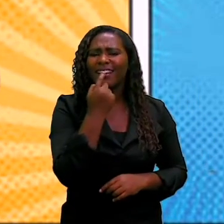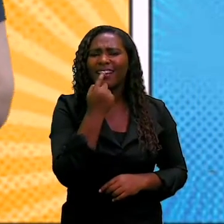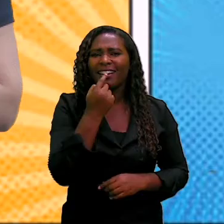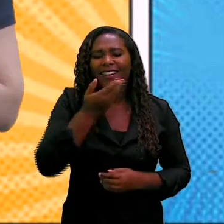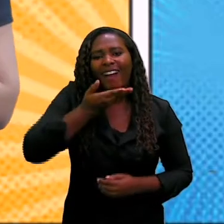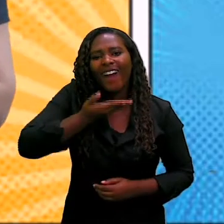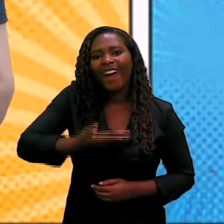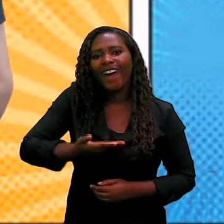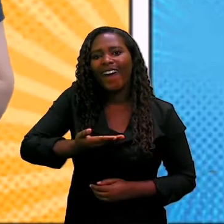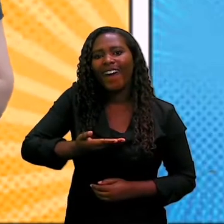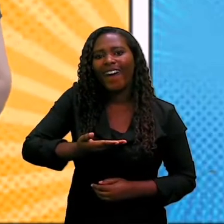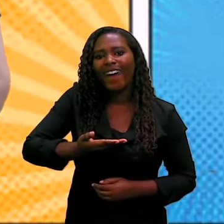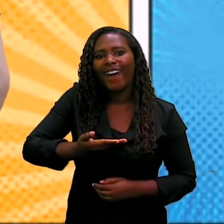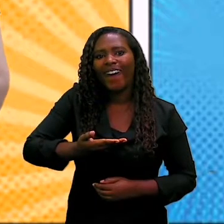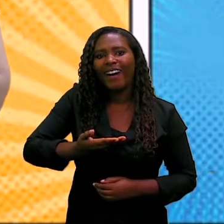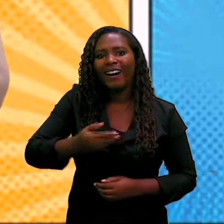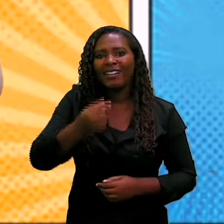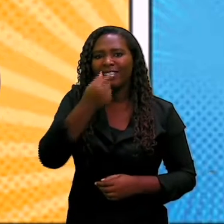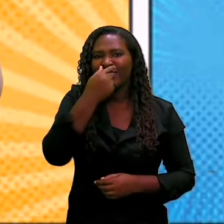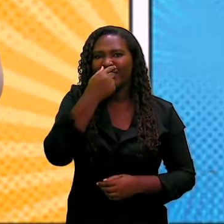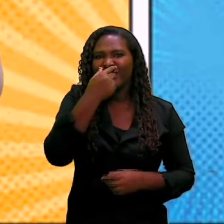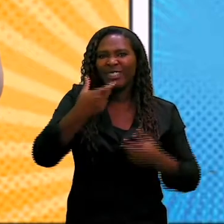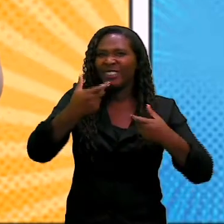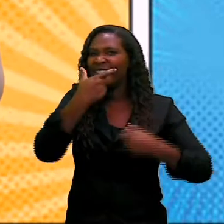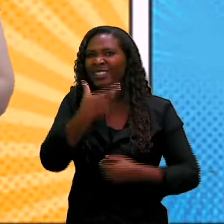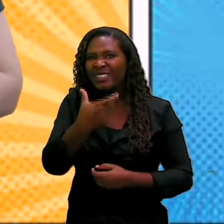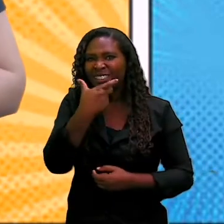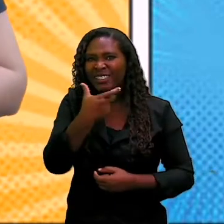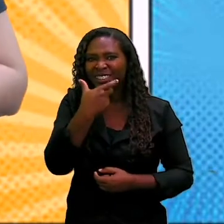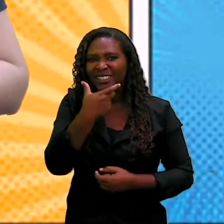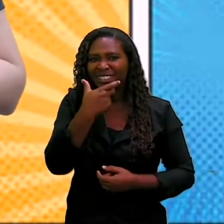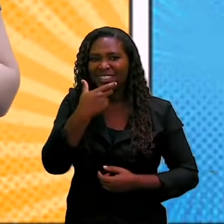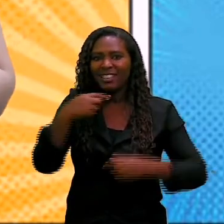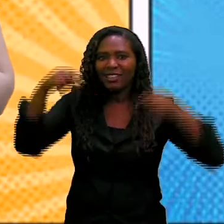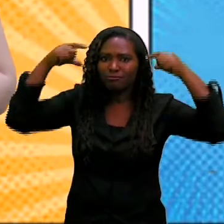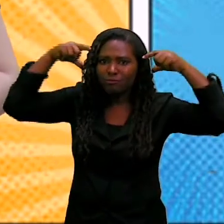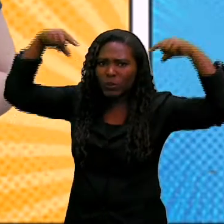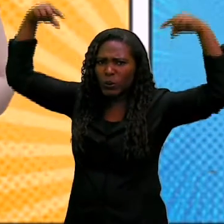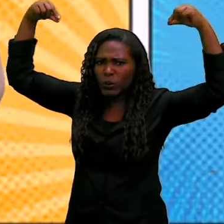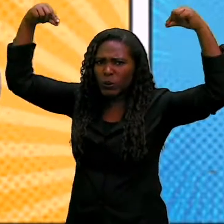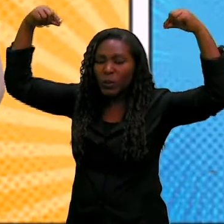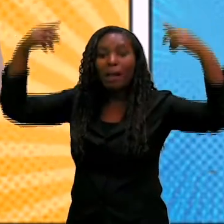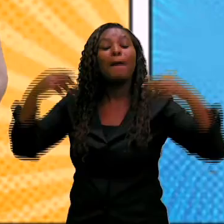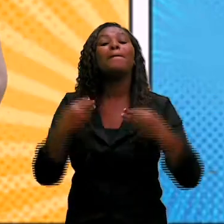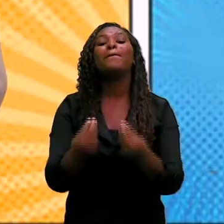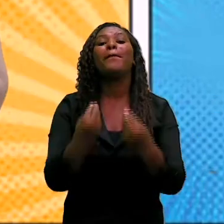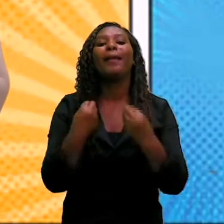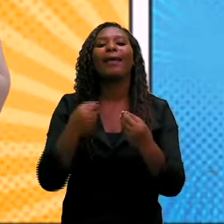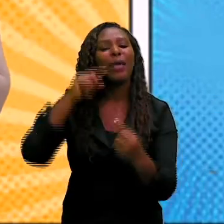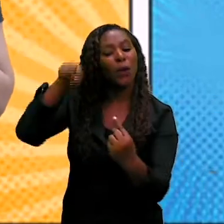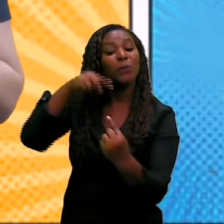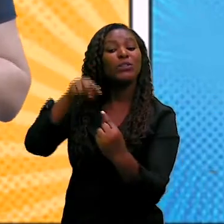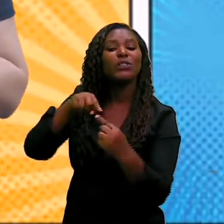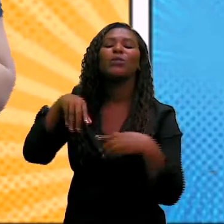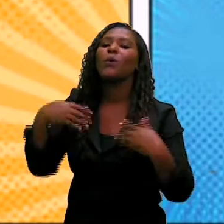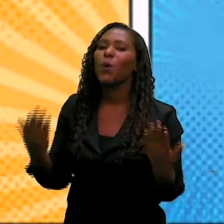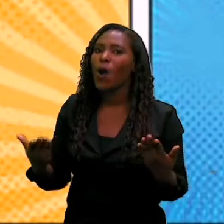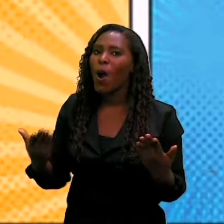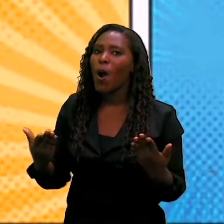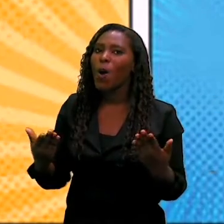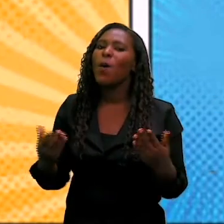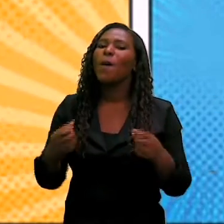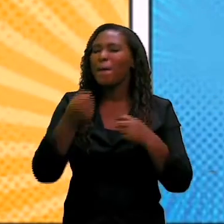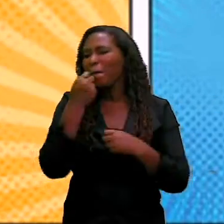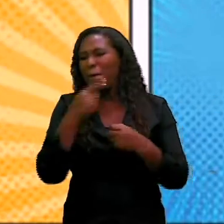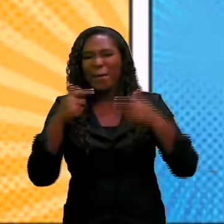olha. Viram? Tudo isso para quê? Trazer o humor à imagem. E agora vamos ver como ficou o outro. Lembra